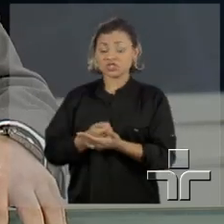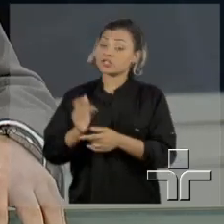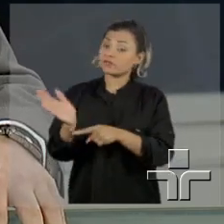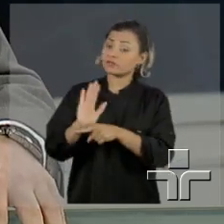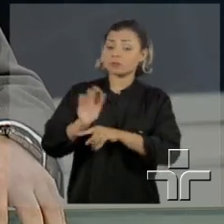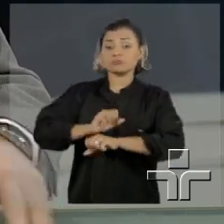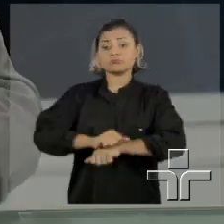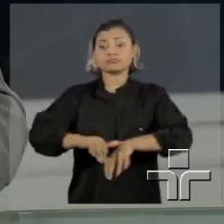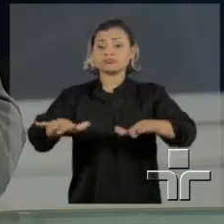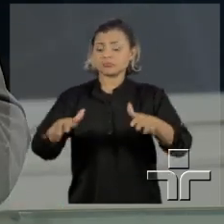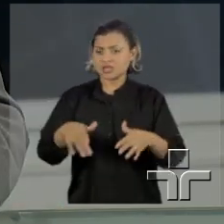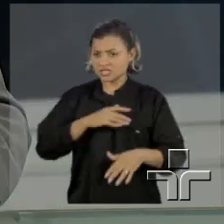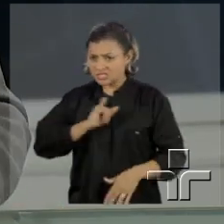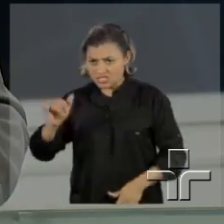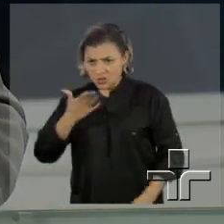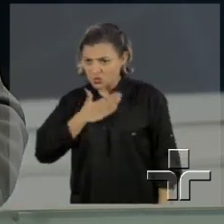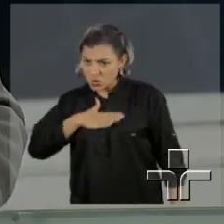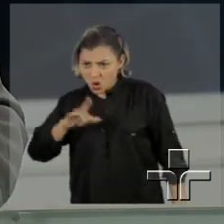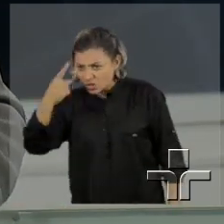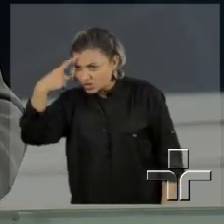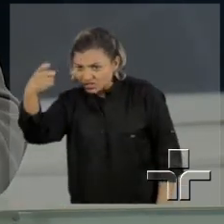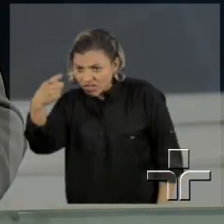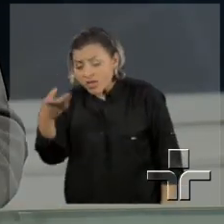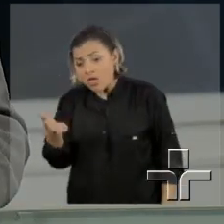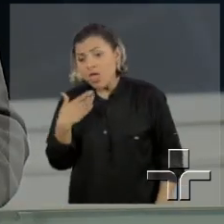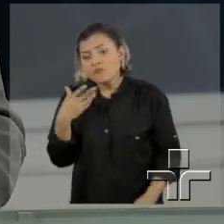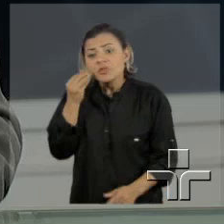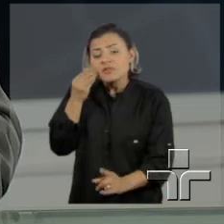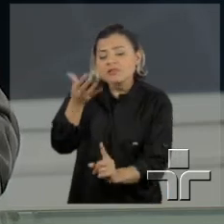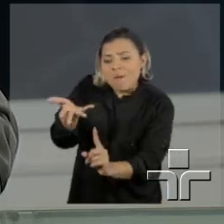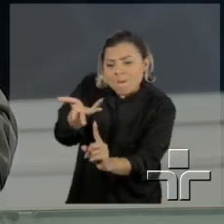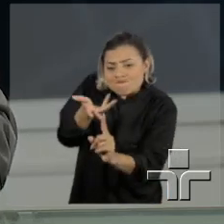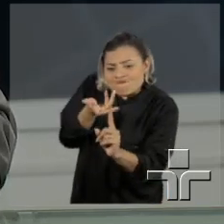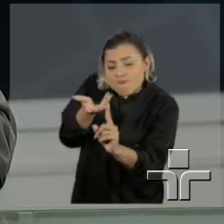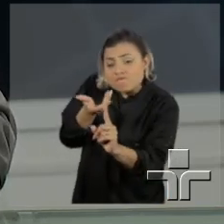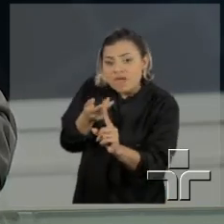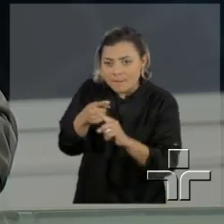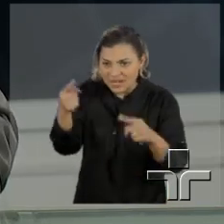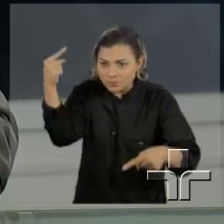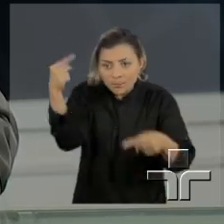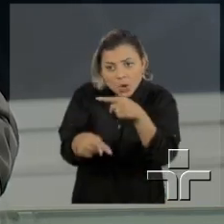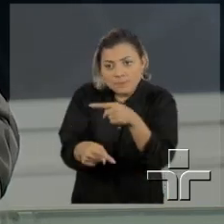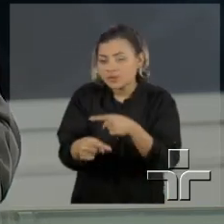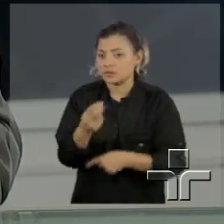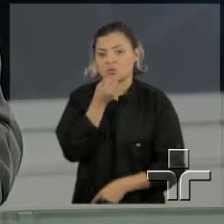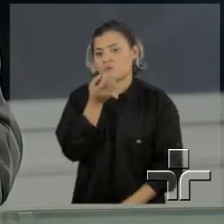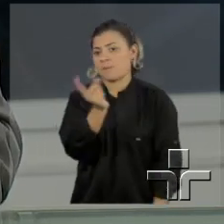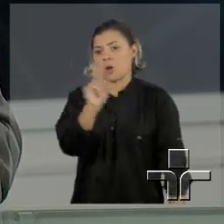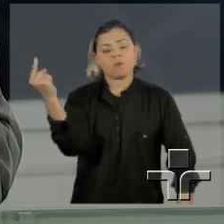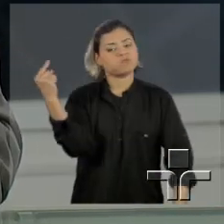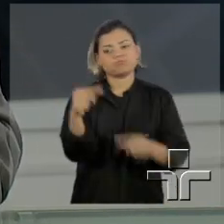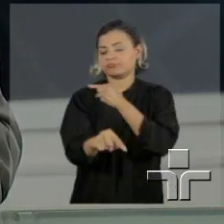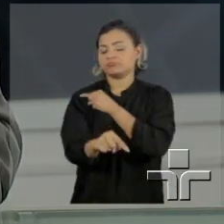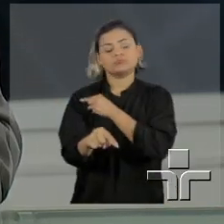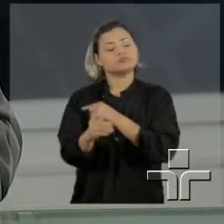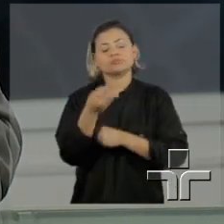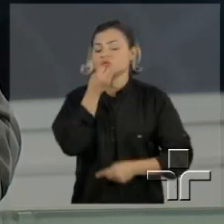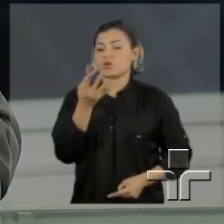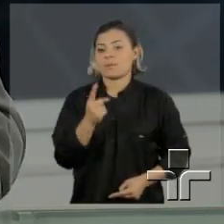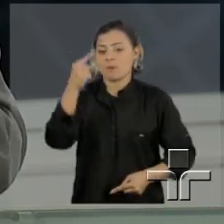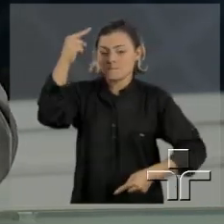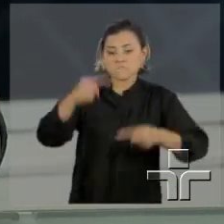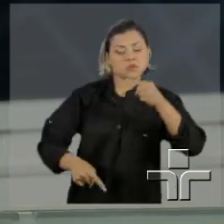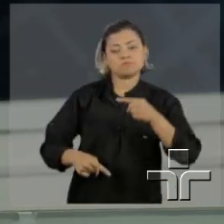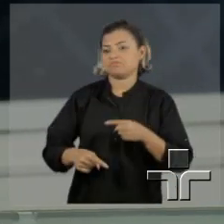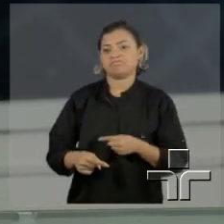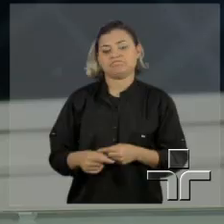Eu não gosto de uma ideia, eu vou tentar convencer você de que minha ideia é melhor. Censurar e filtrar não é uma coisa que deva ser feita, não é papel do governo